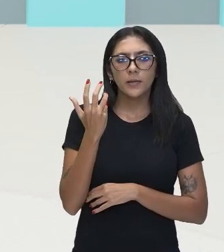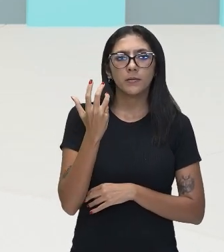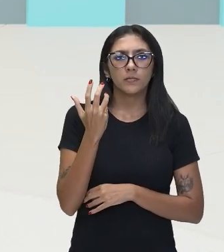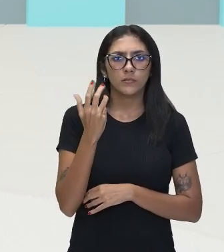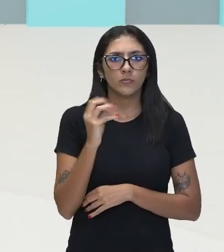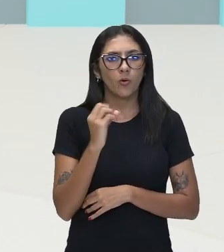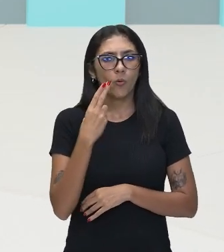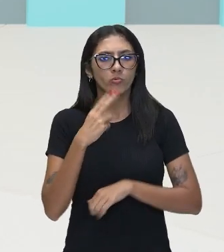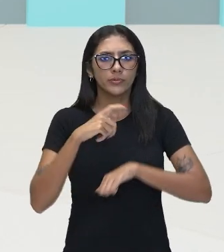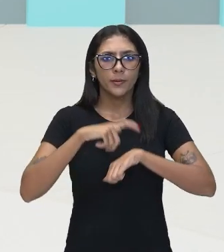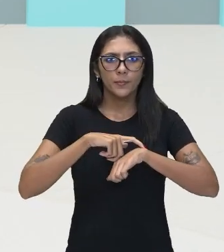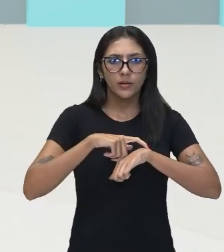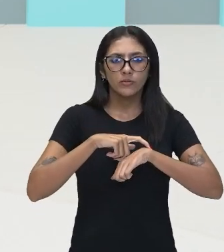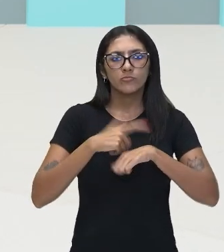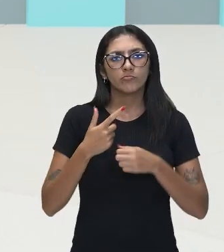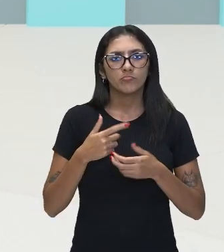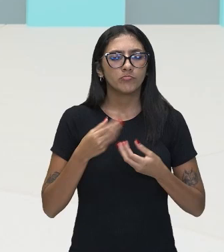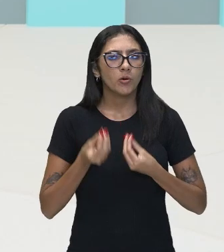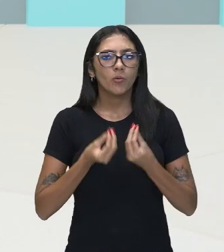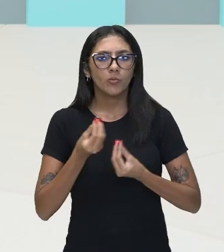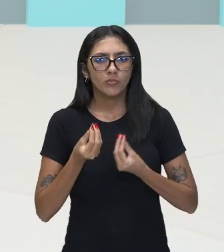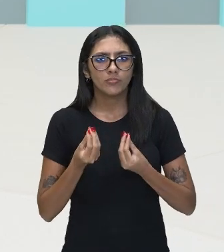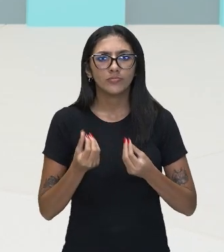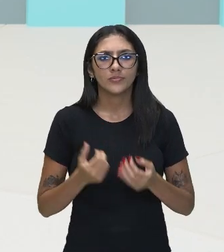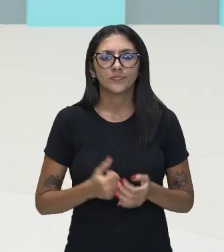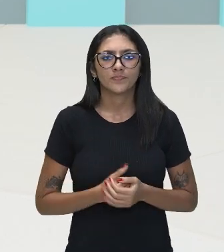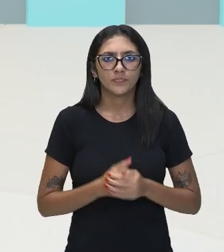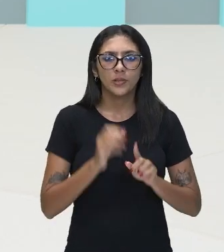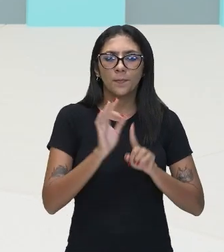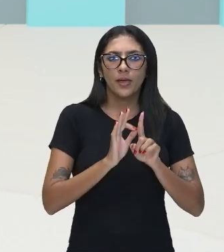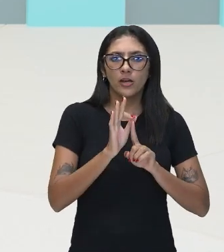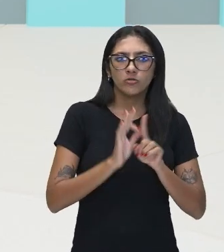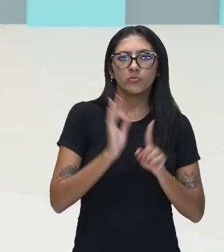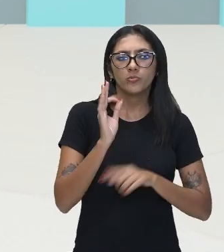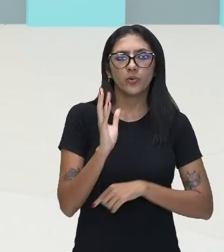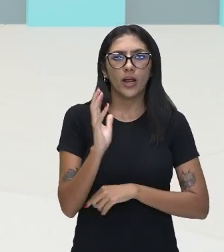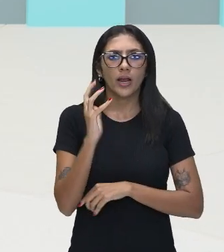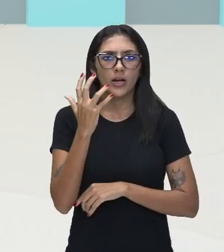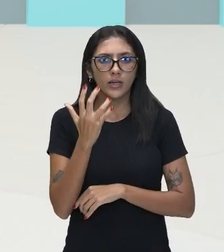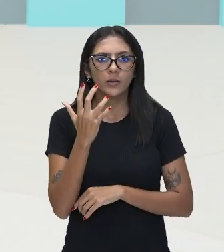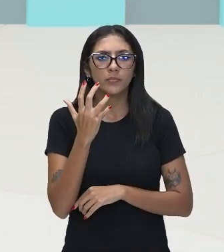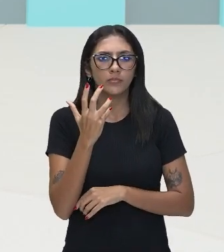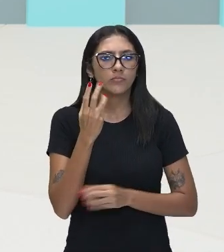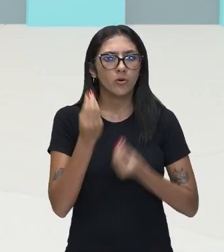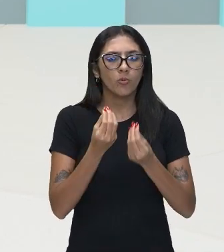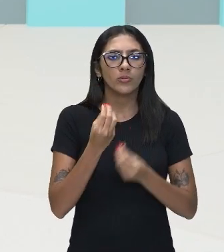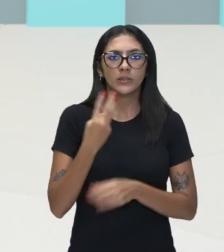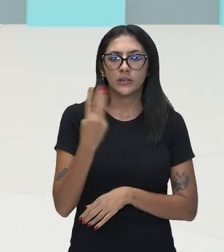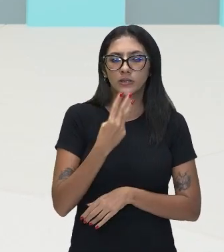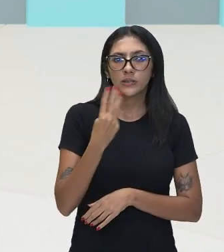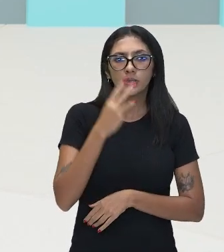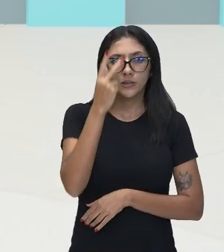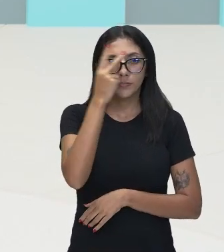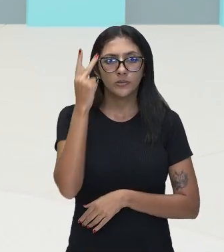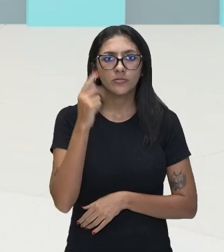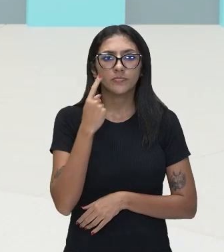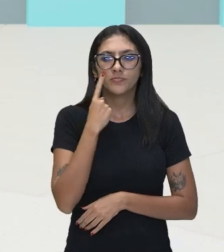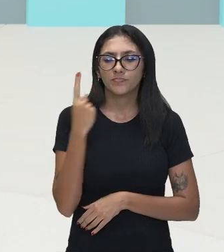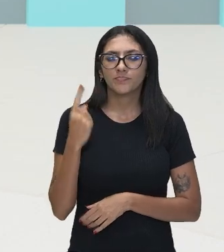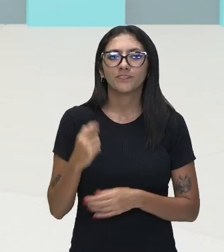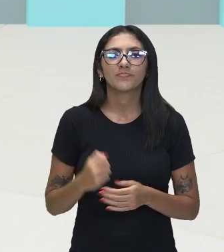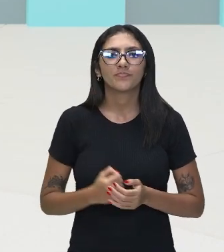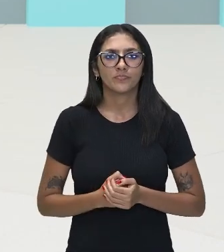temperatura, o que acontece? O verbo fica na terceira pessoa do singular. Faz dias bonitos no